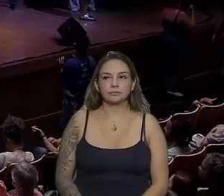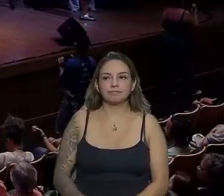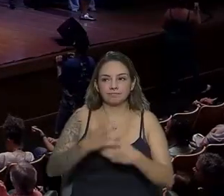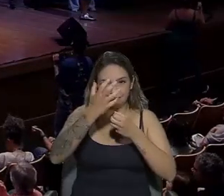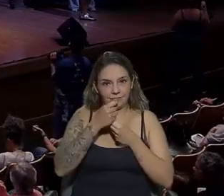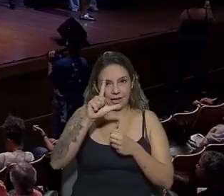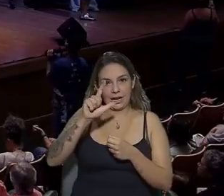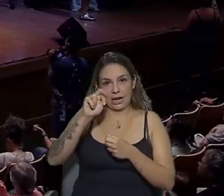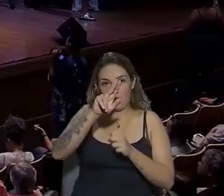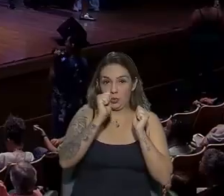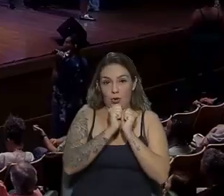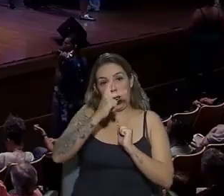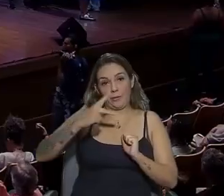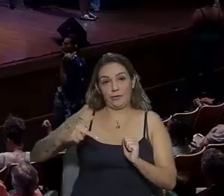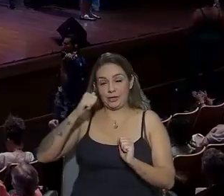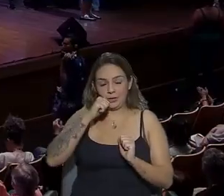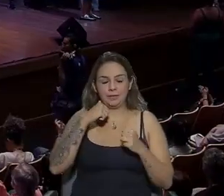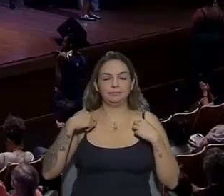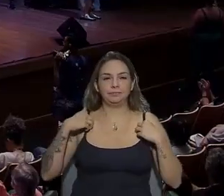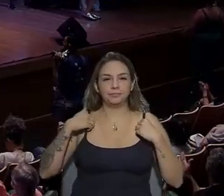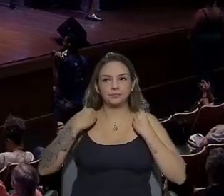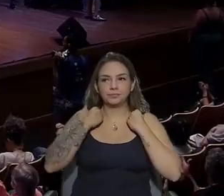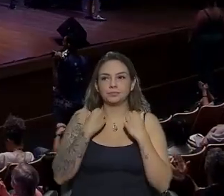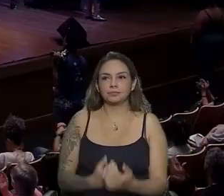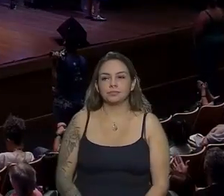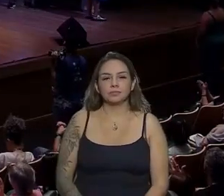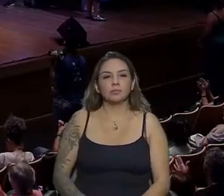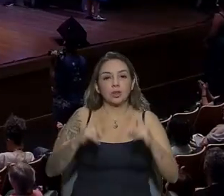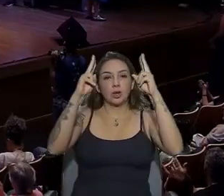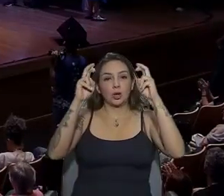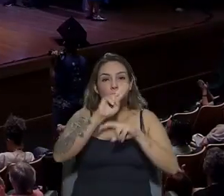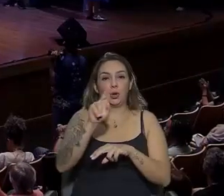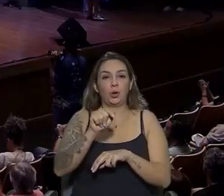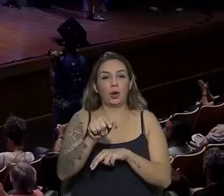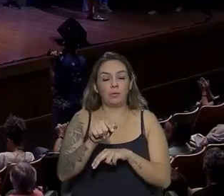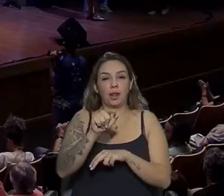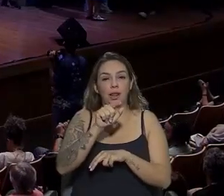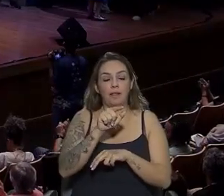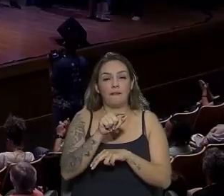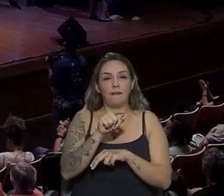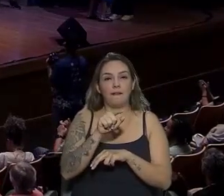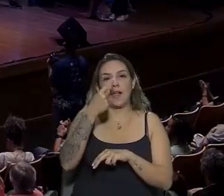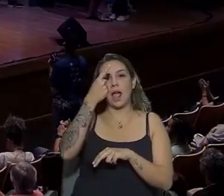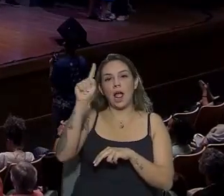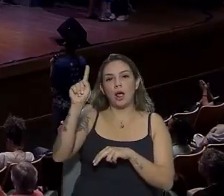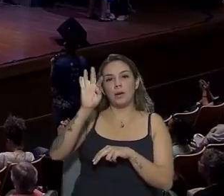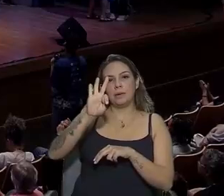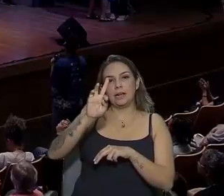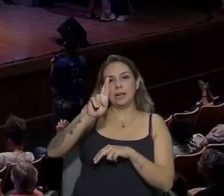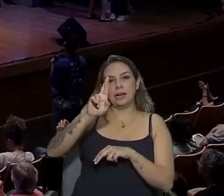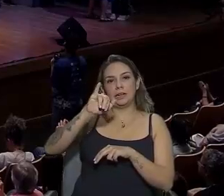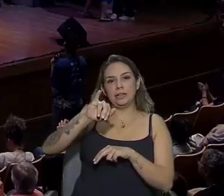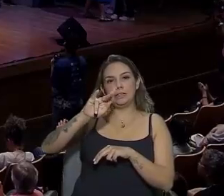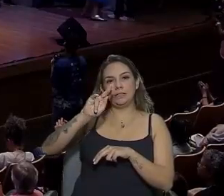Vamos receber a Laura e a professora Fernanda. O título da redação da Laura é A Última